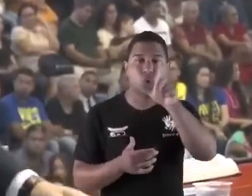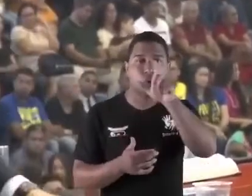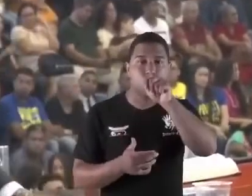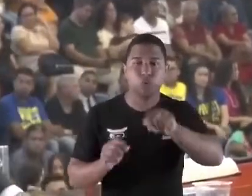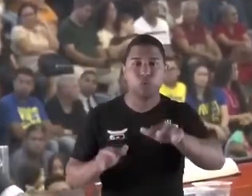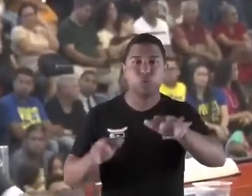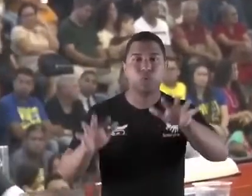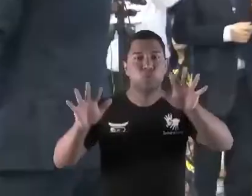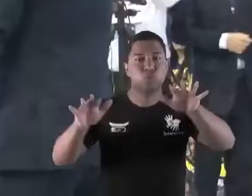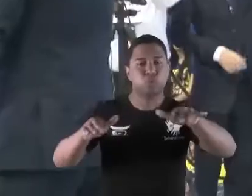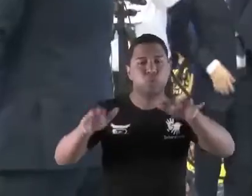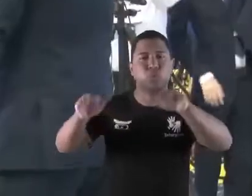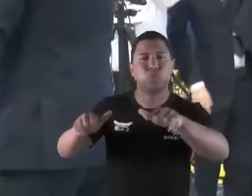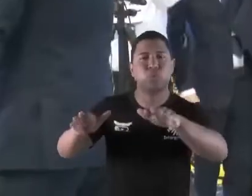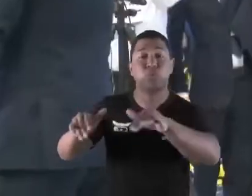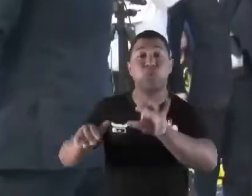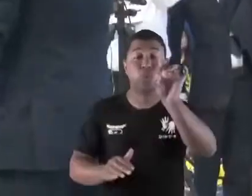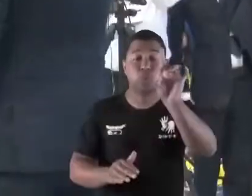Deus.